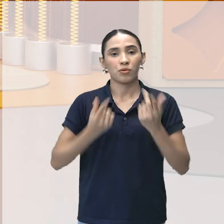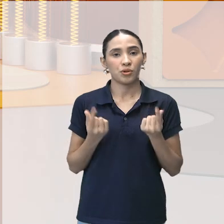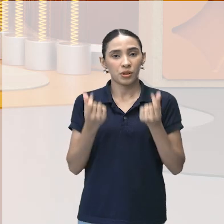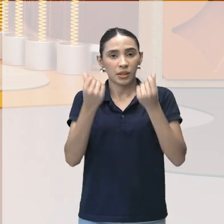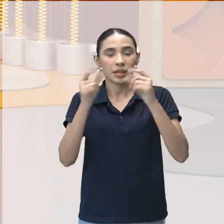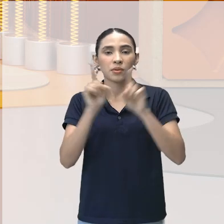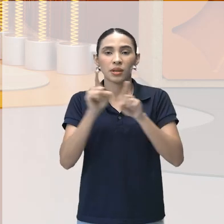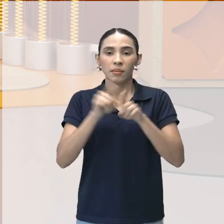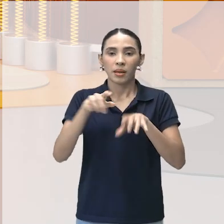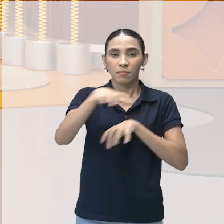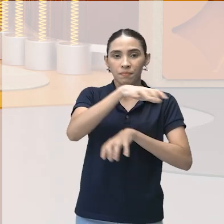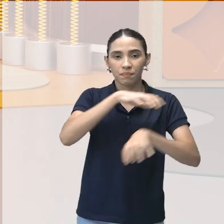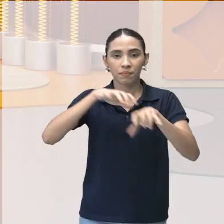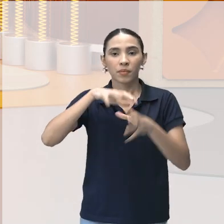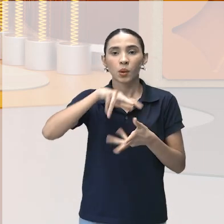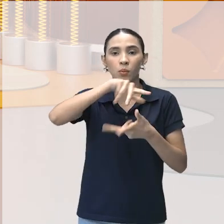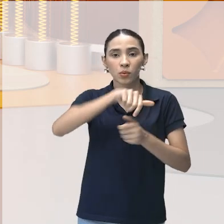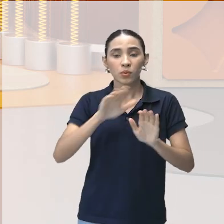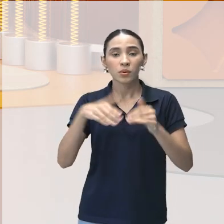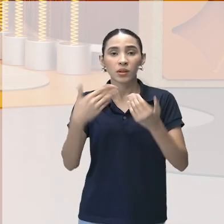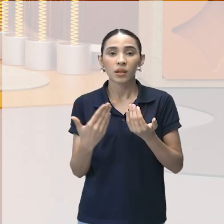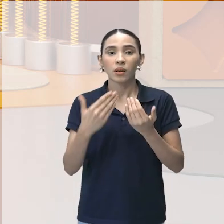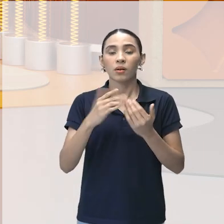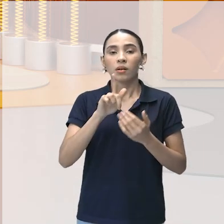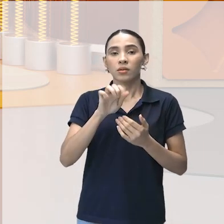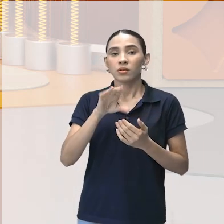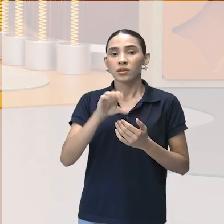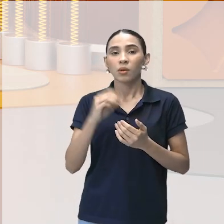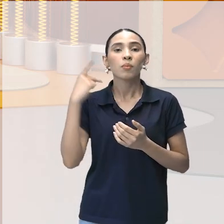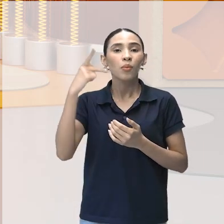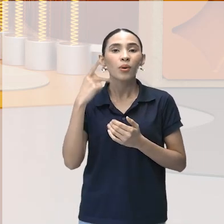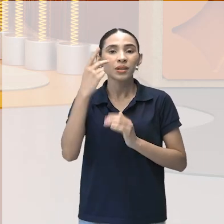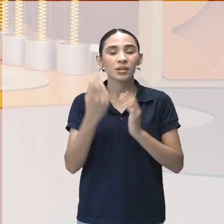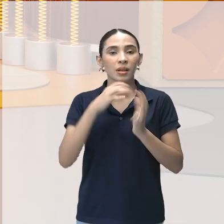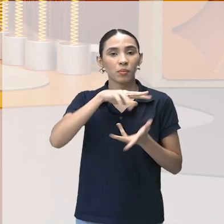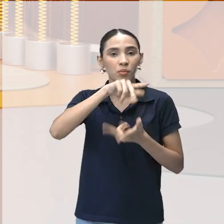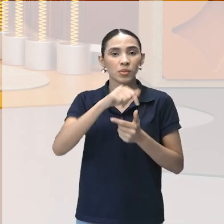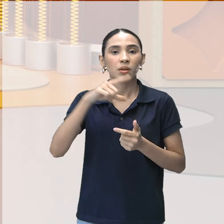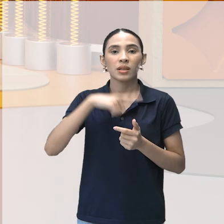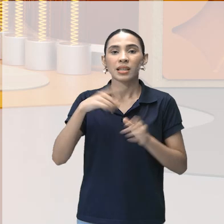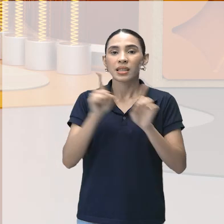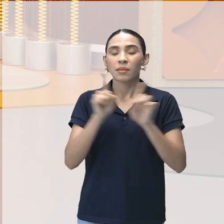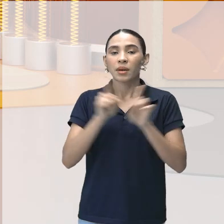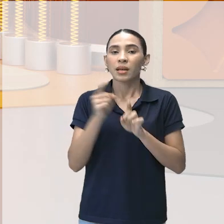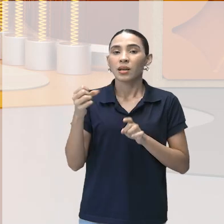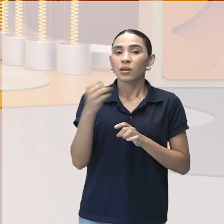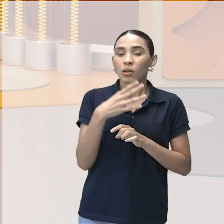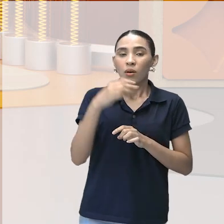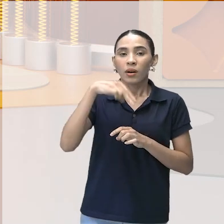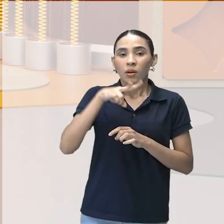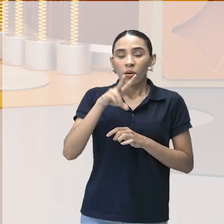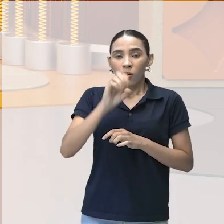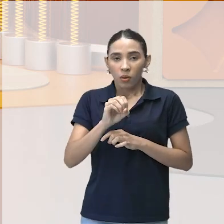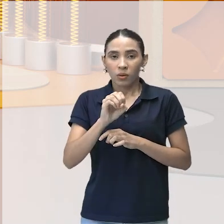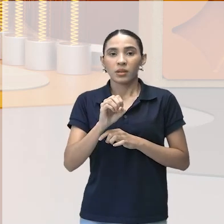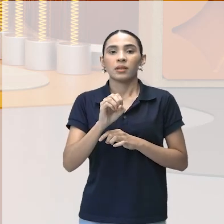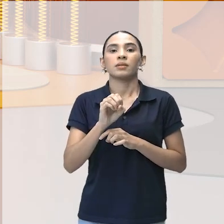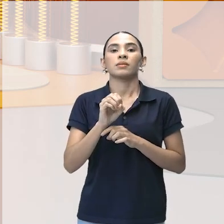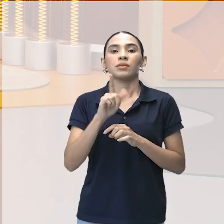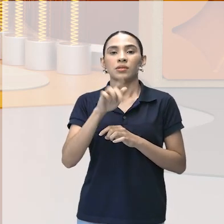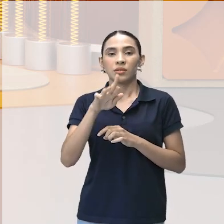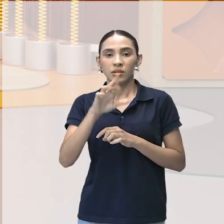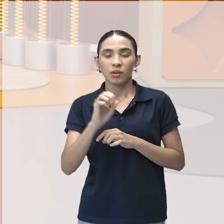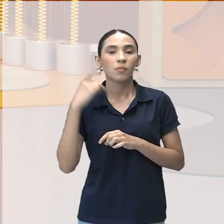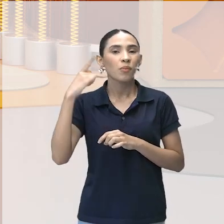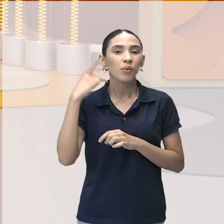pelo território global. Essa ordem geopolítica mundial que surgiu, que nós chamamos também de nova ordem geopolítica mundial,